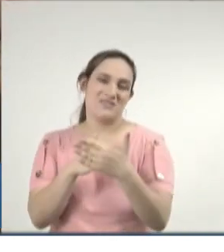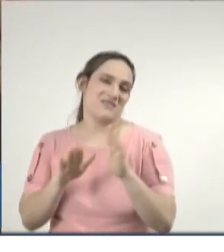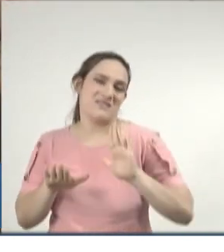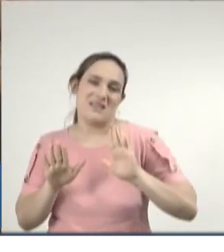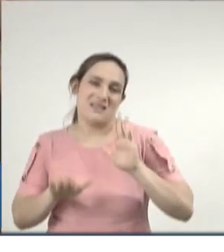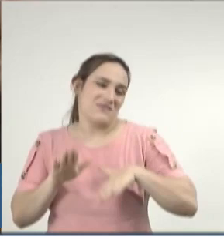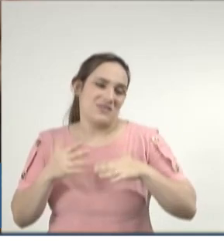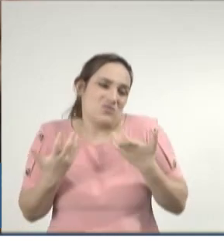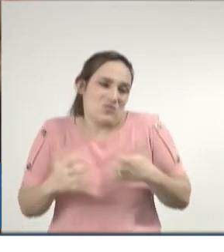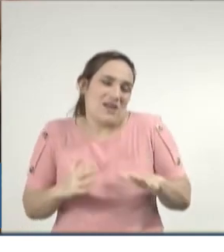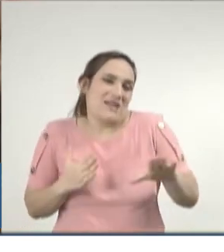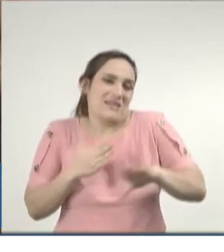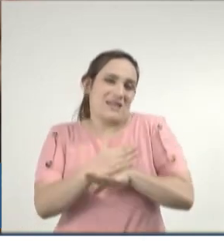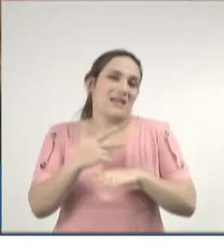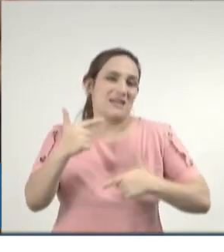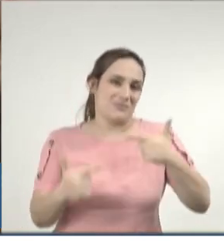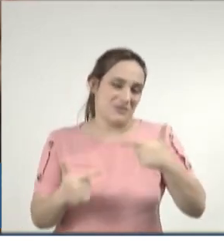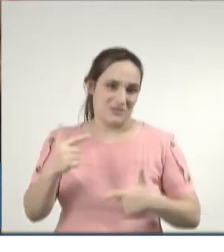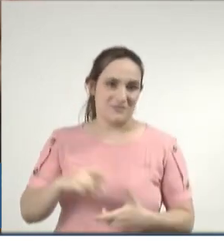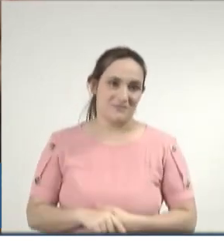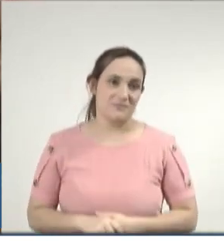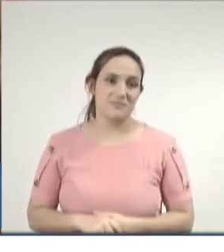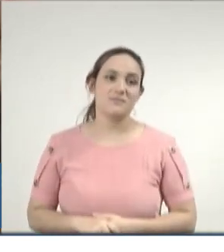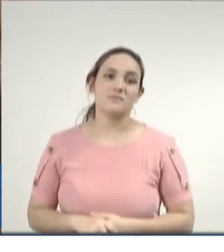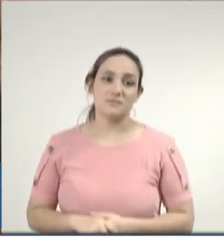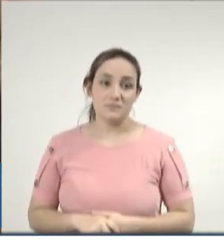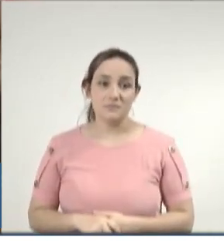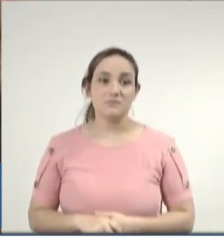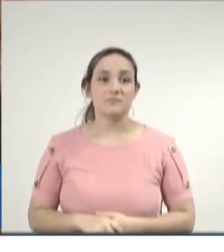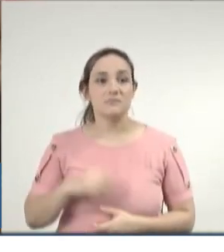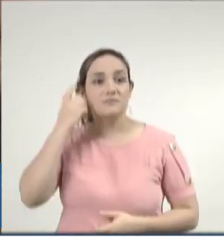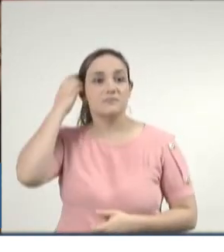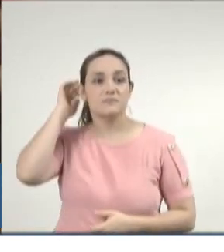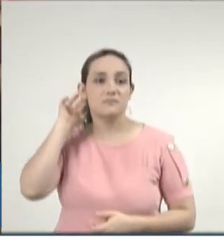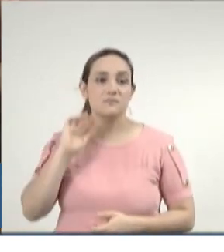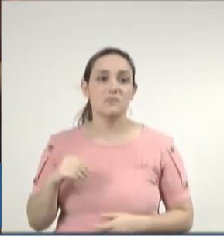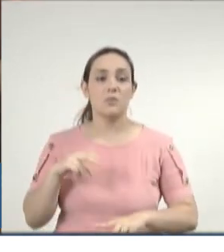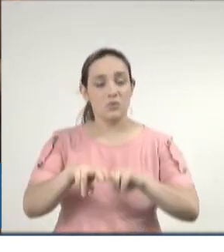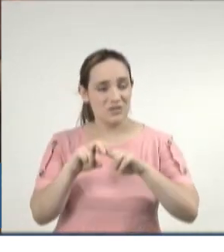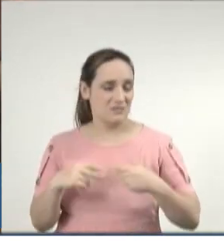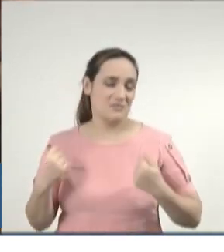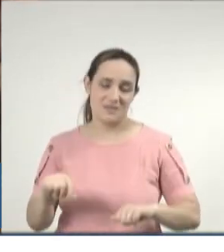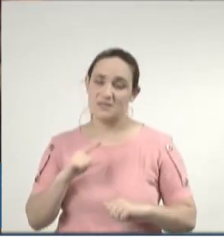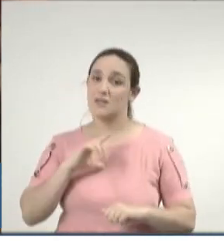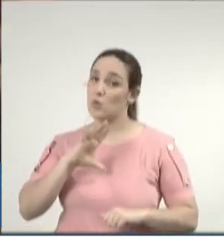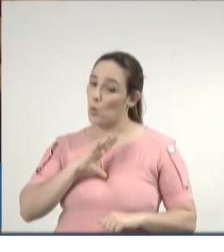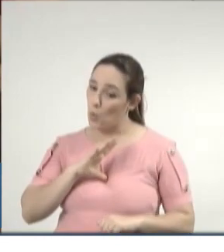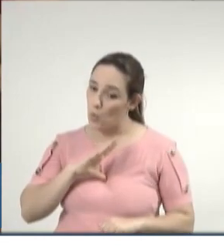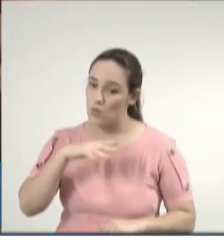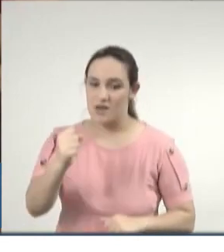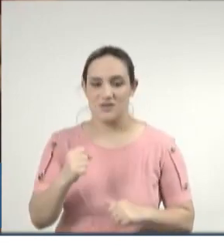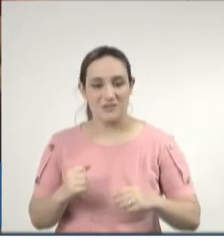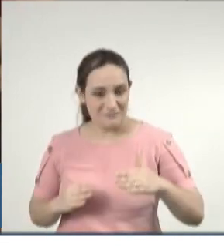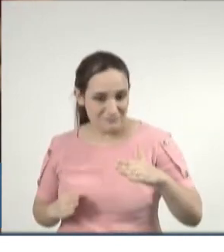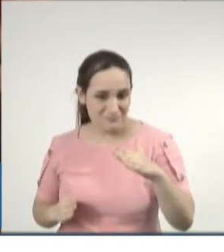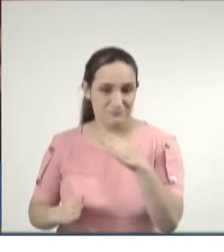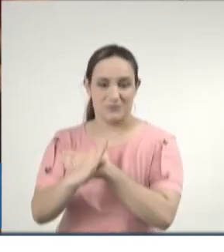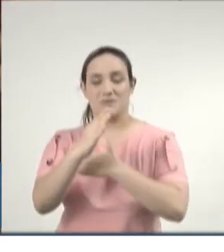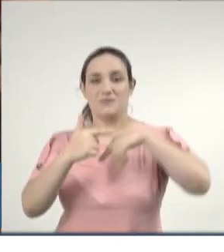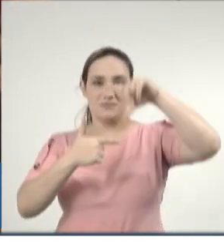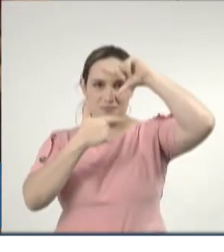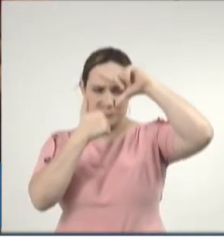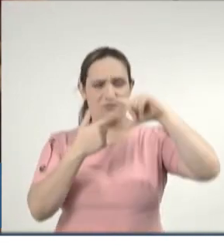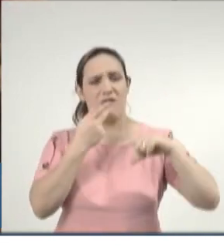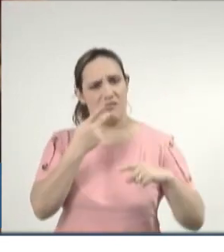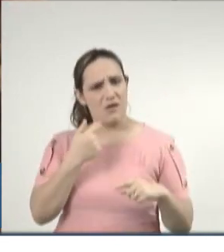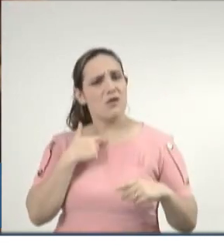na política. O medo de tudo isso. Então, a gente tem que ter muita coragem para romper esses paradigmas e dizer, não, eu